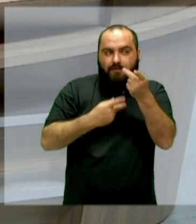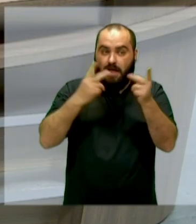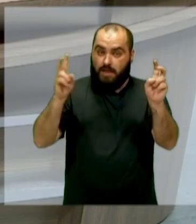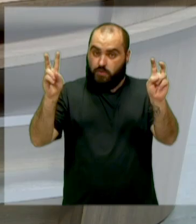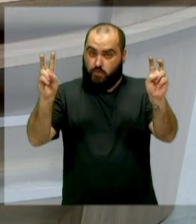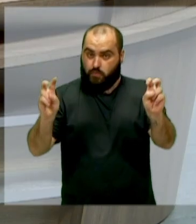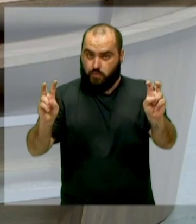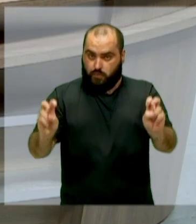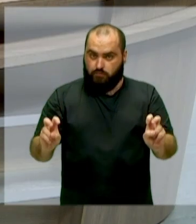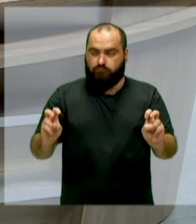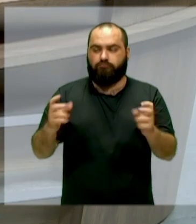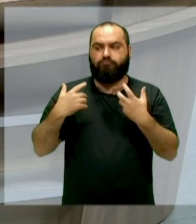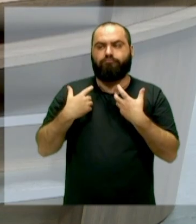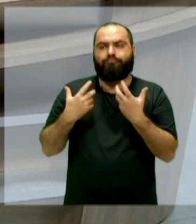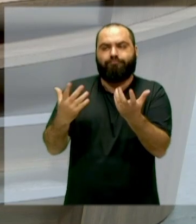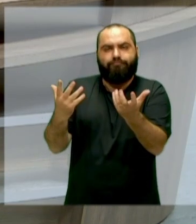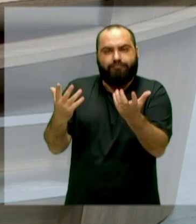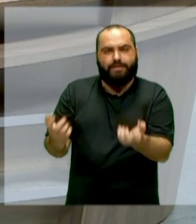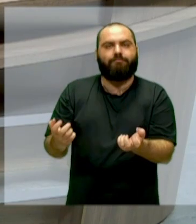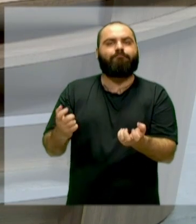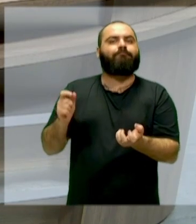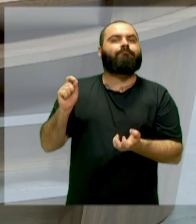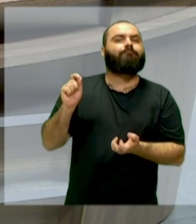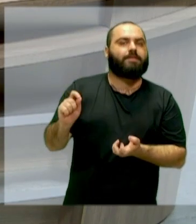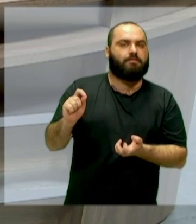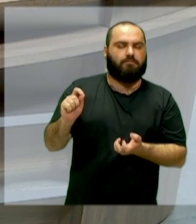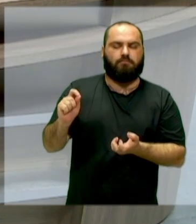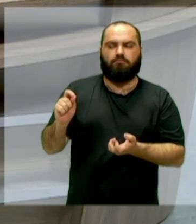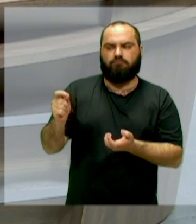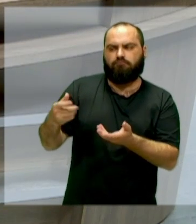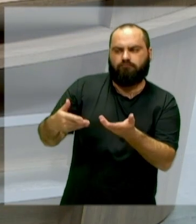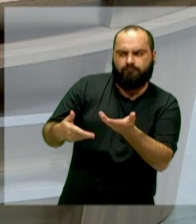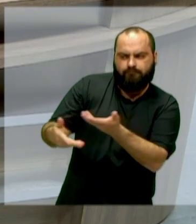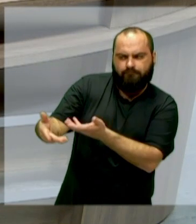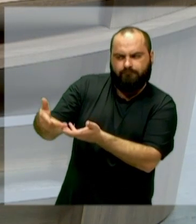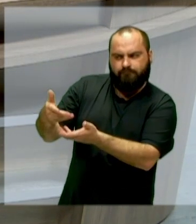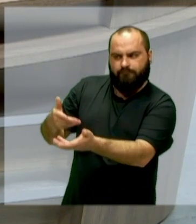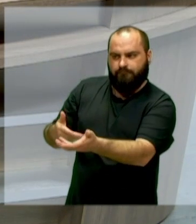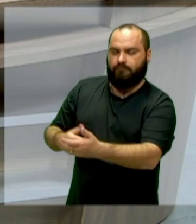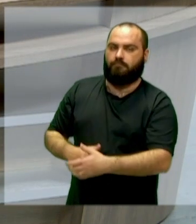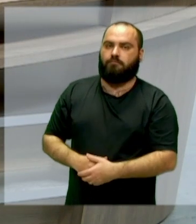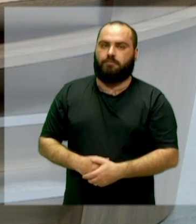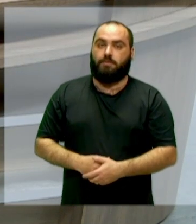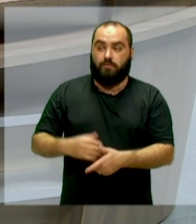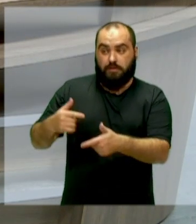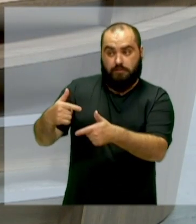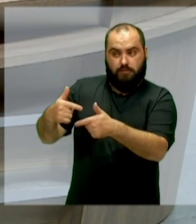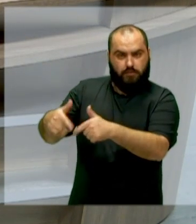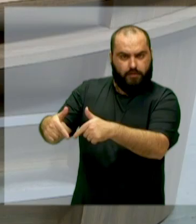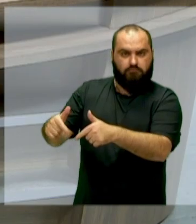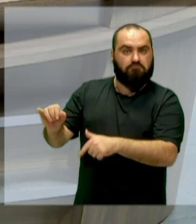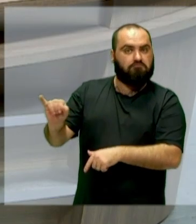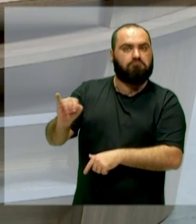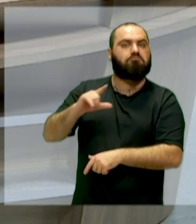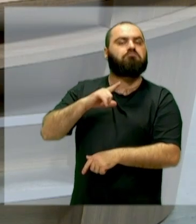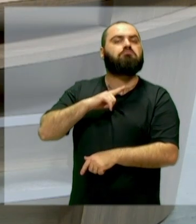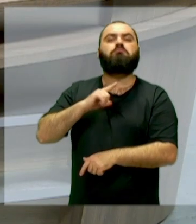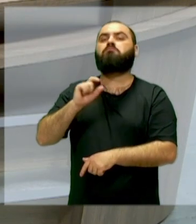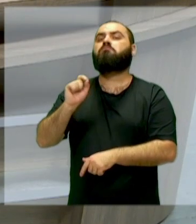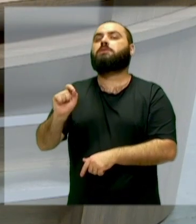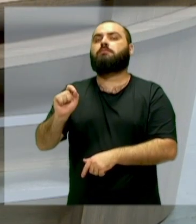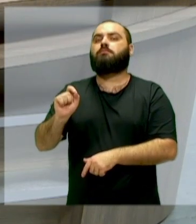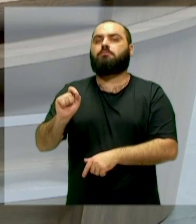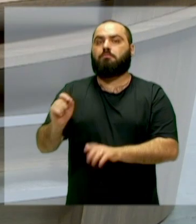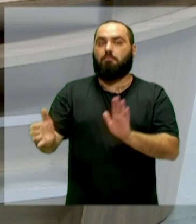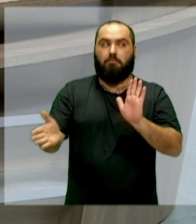bloco eu queria esá melhor contigo as ações que it Jaí tem a partir do que